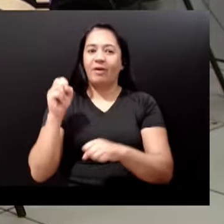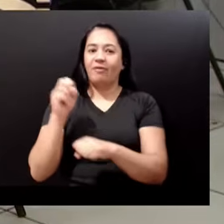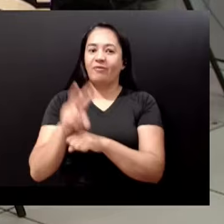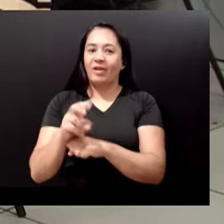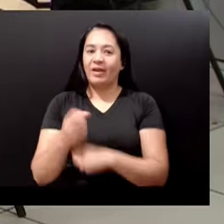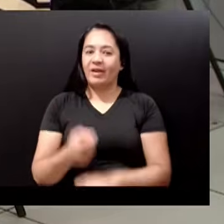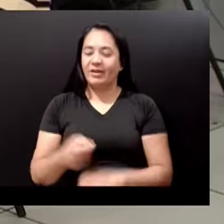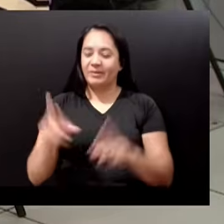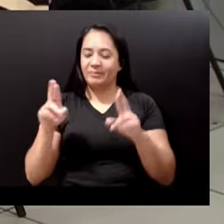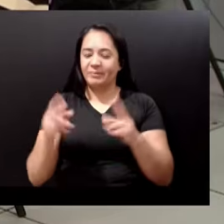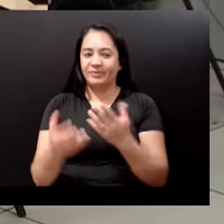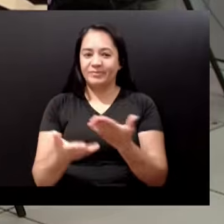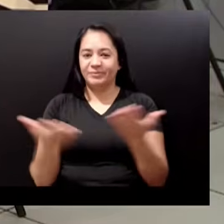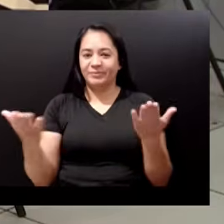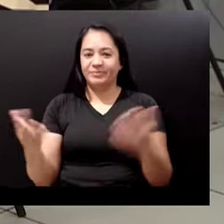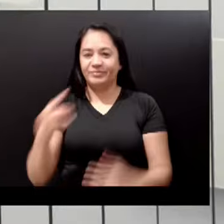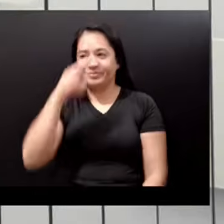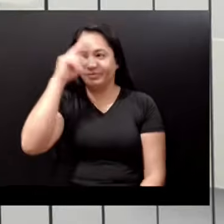com você, Gabriel.